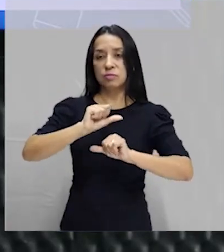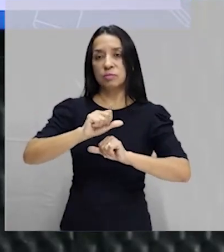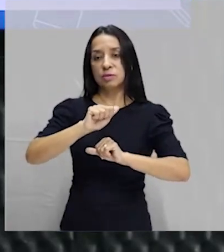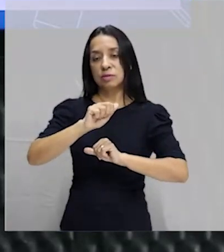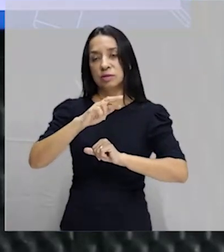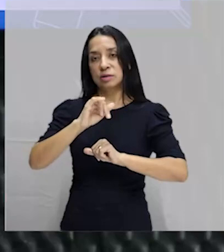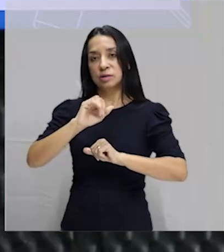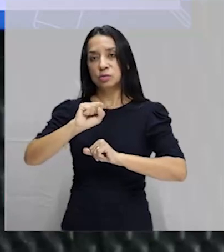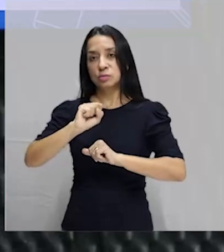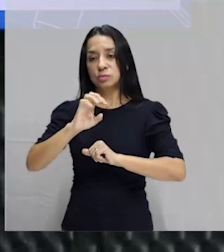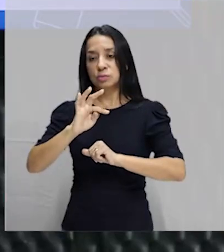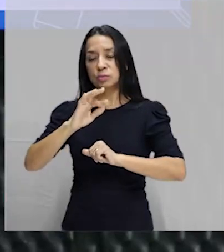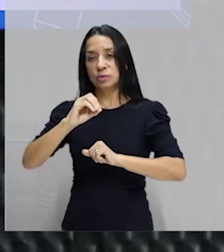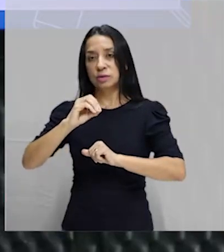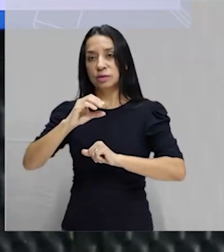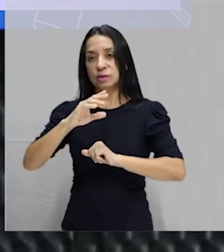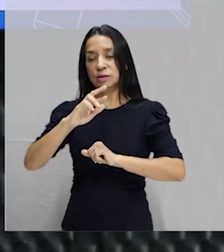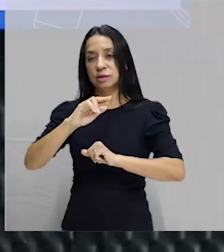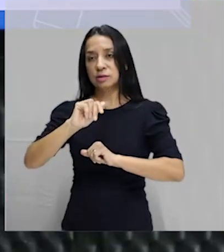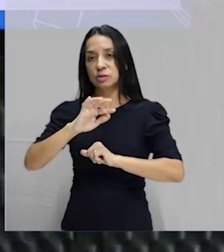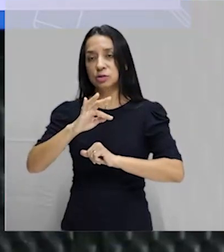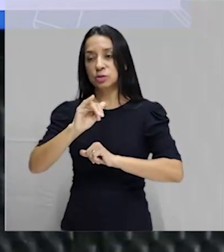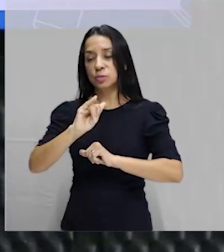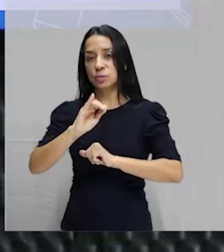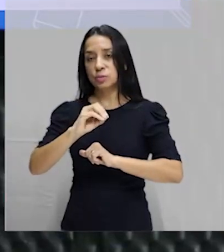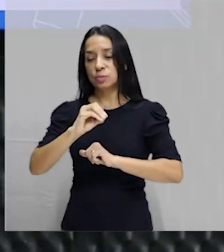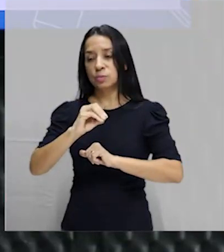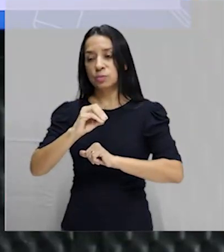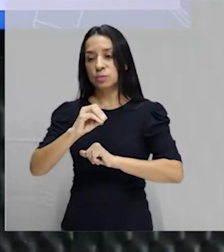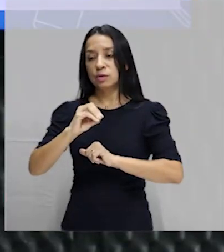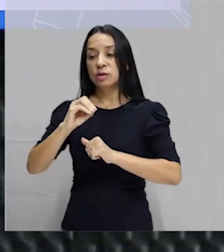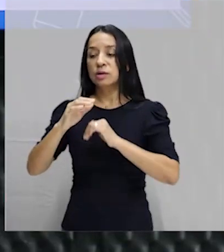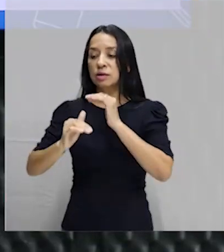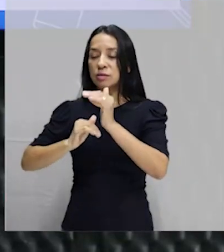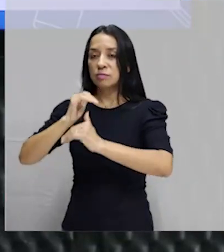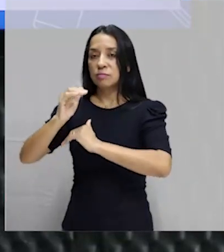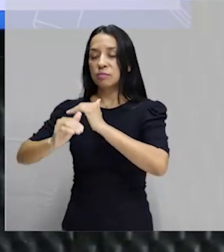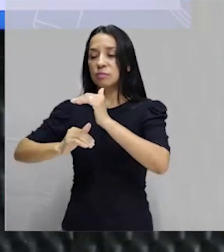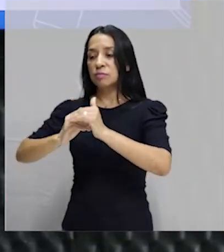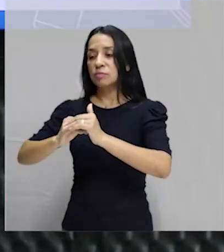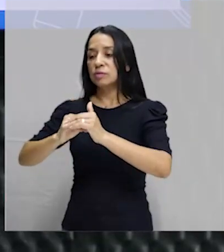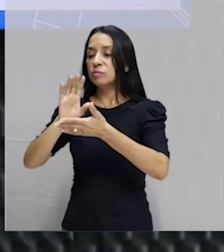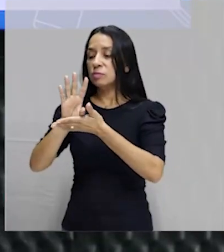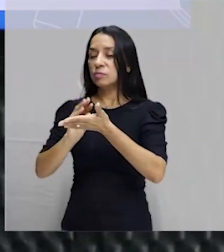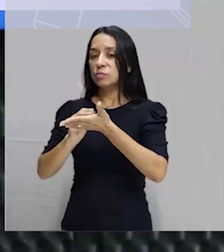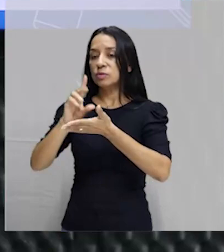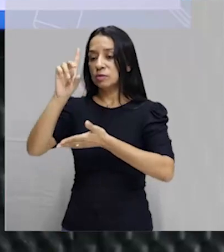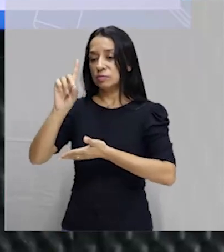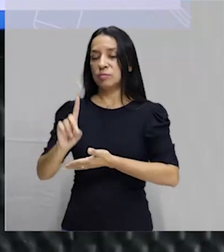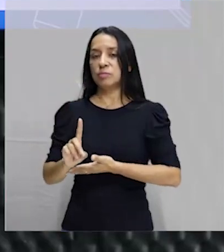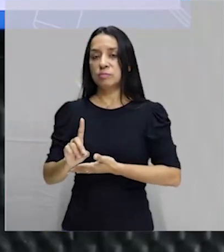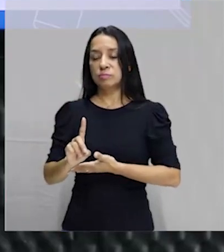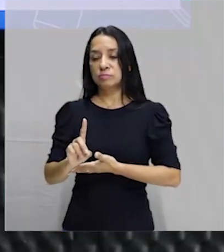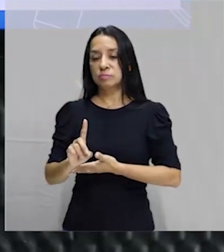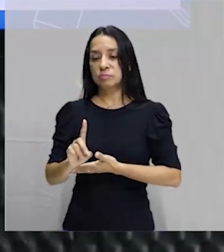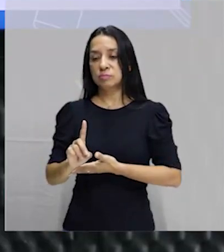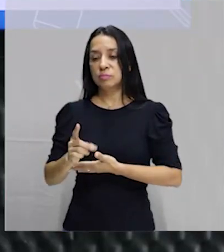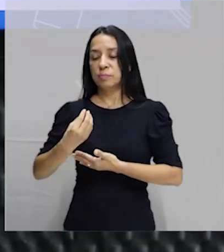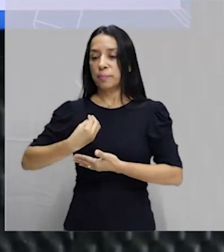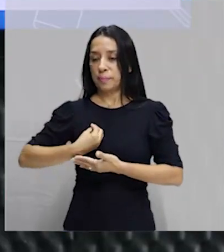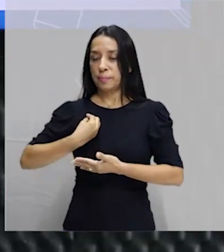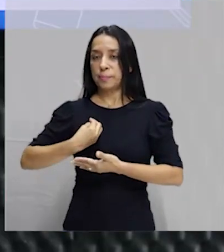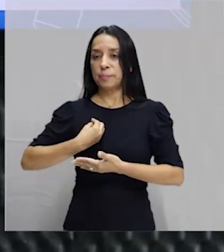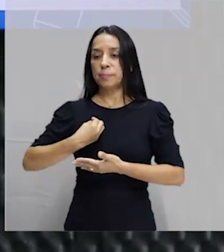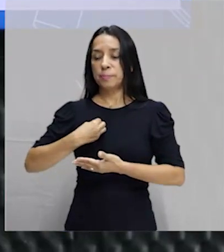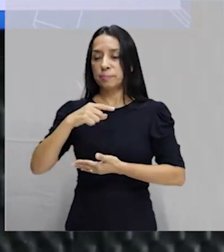de democracia. Uma democracia que vai estar presente em Atenas, que vai se fazer